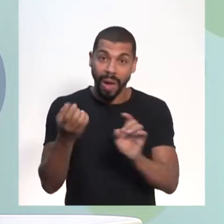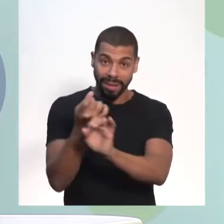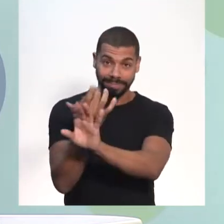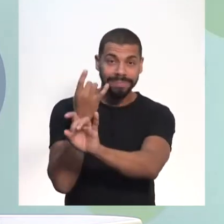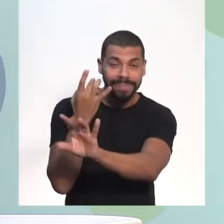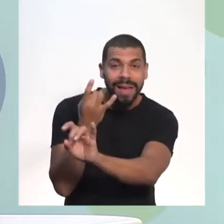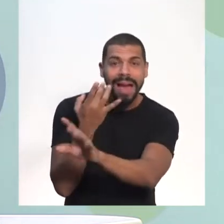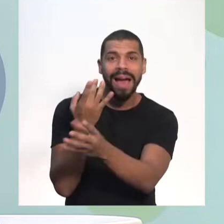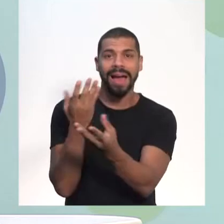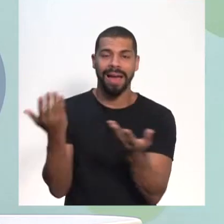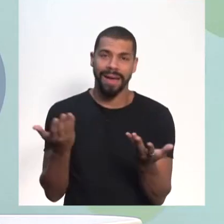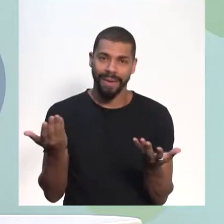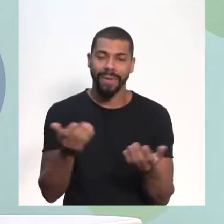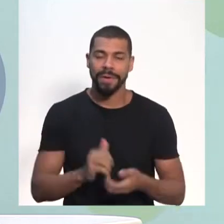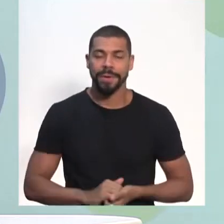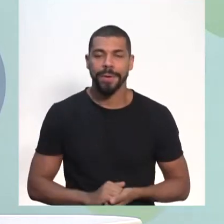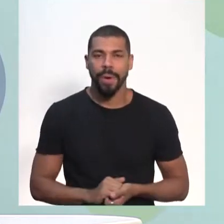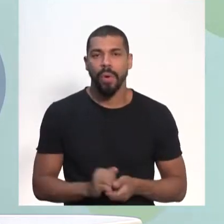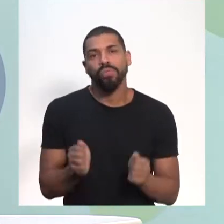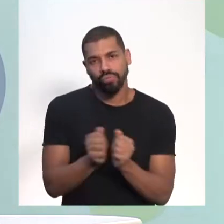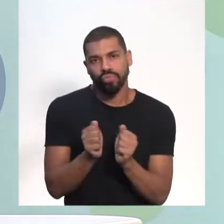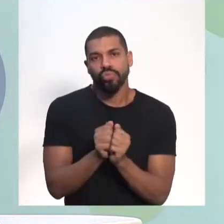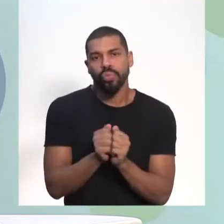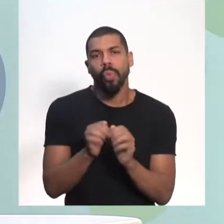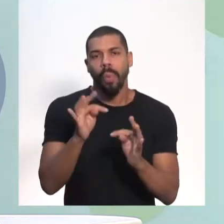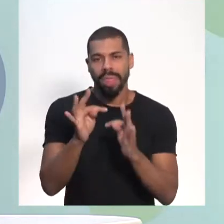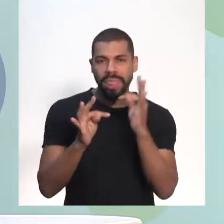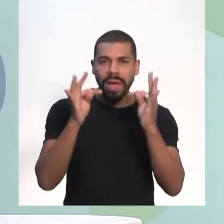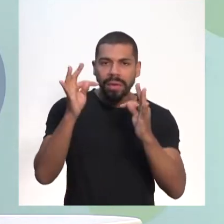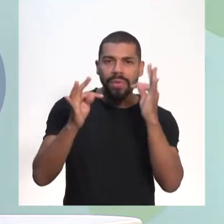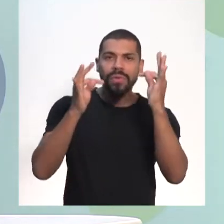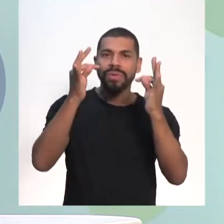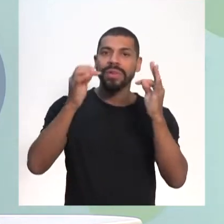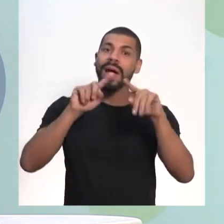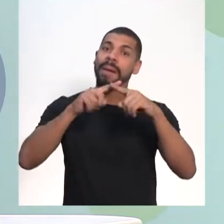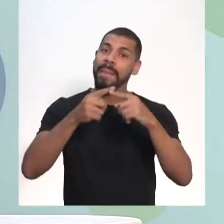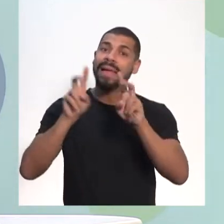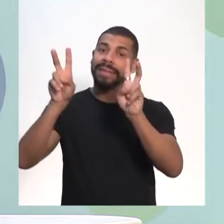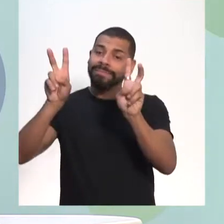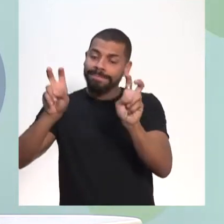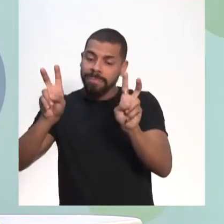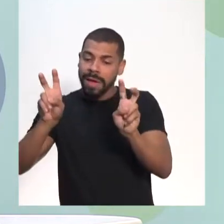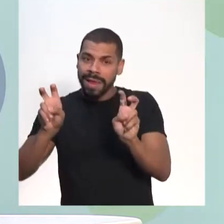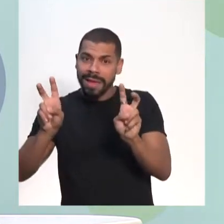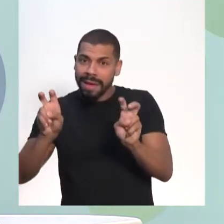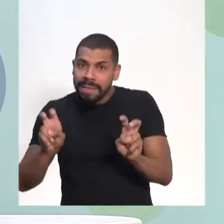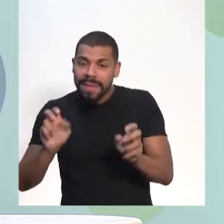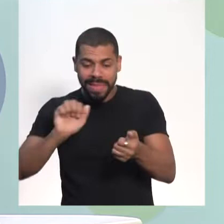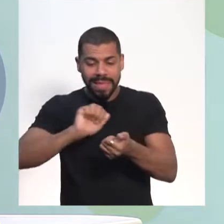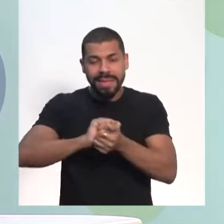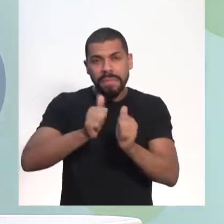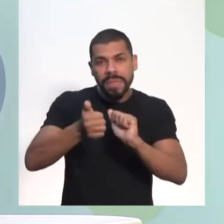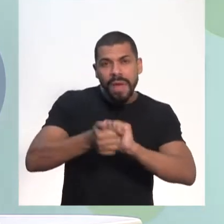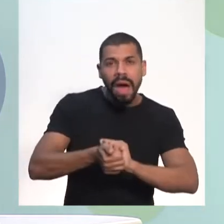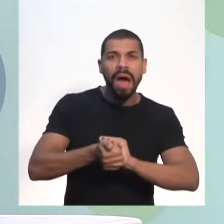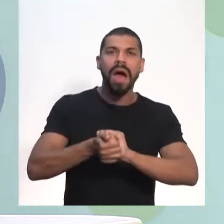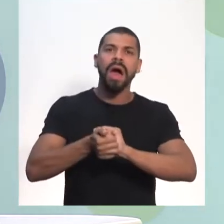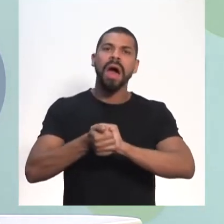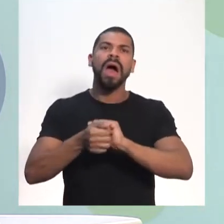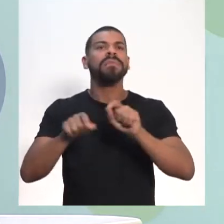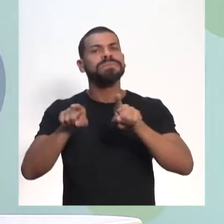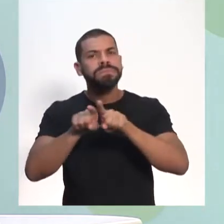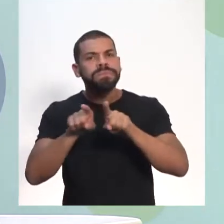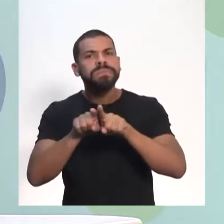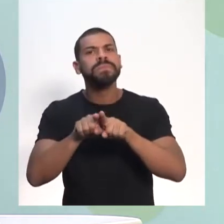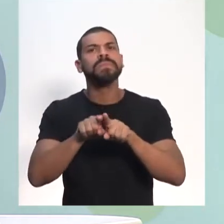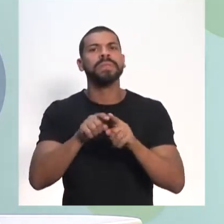distância, mediada por tecnologia, mas elas são pautas que podem sim ser adaptadas, podem servir de